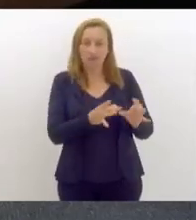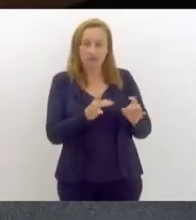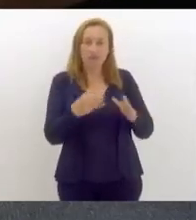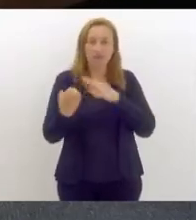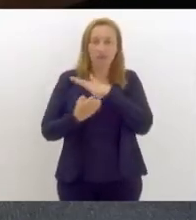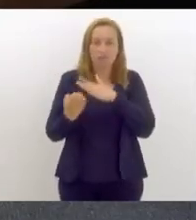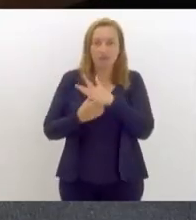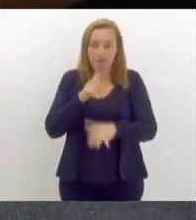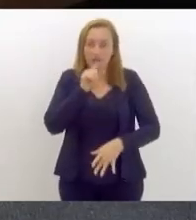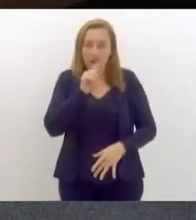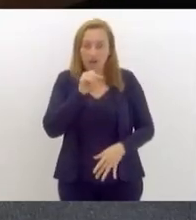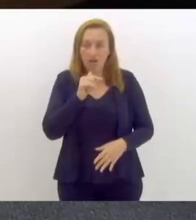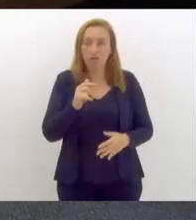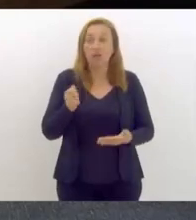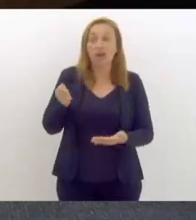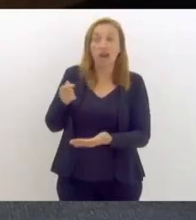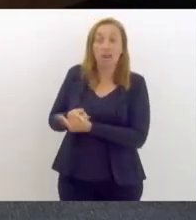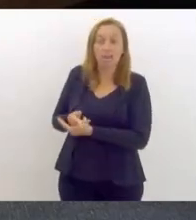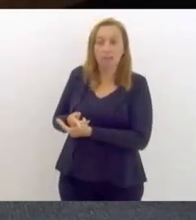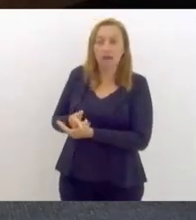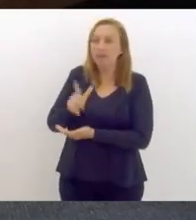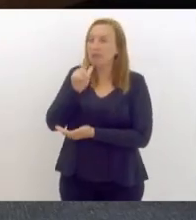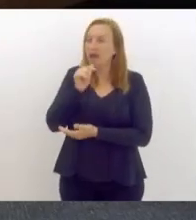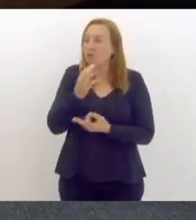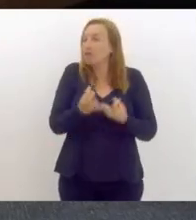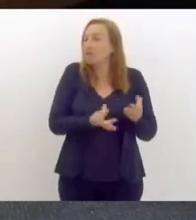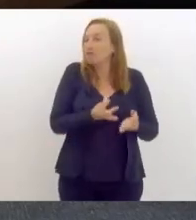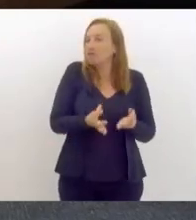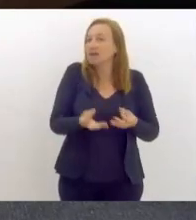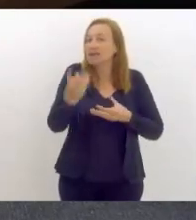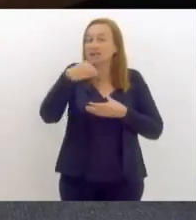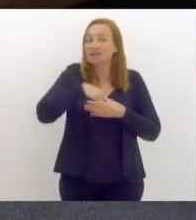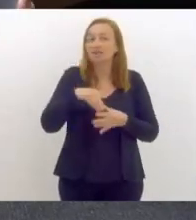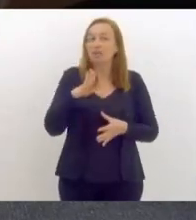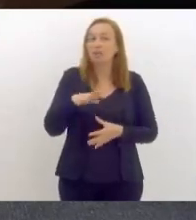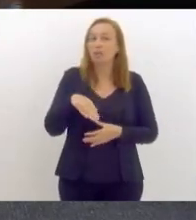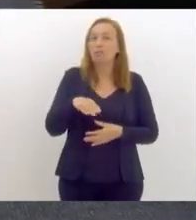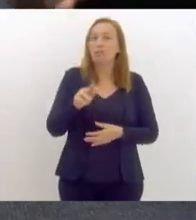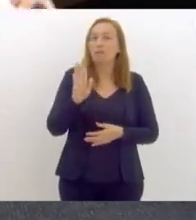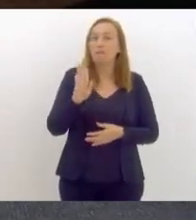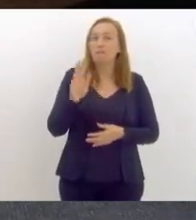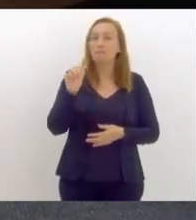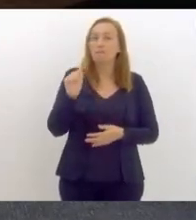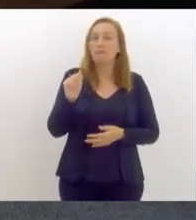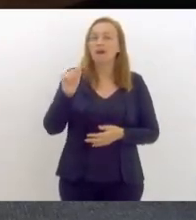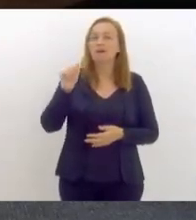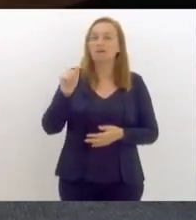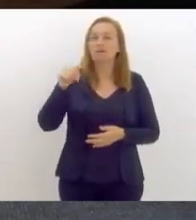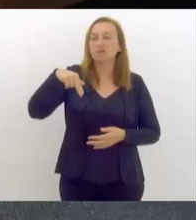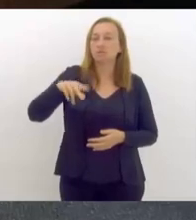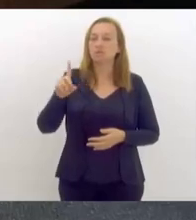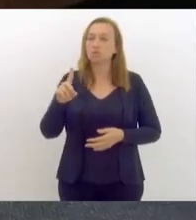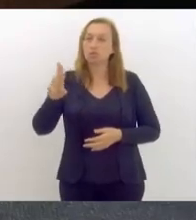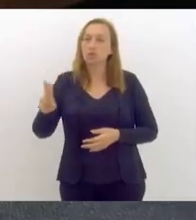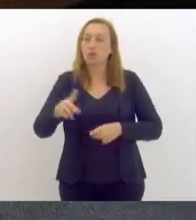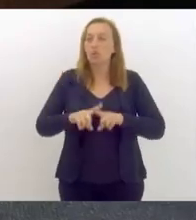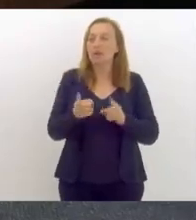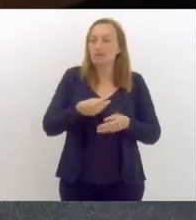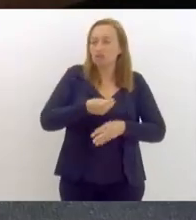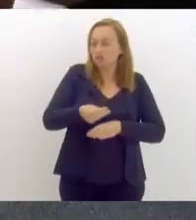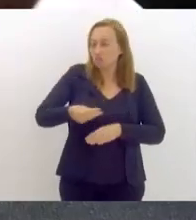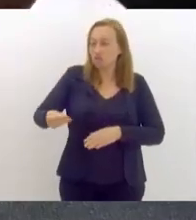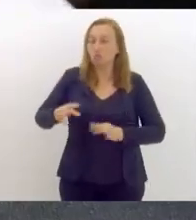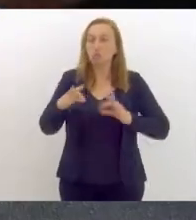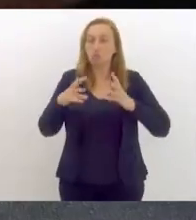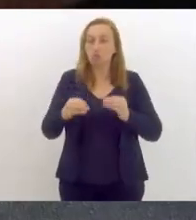Cedae elas elas pagam pela água tratada dentro do Guandu agora a distribuição toda é feita por essas empresas Então